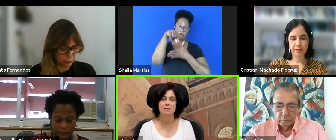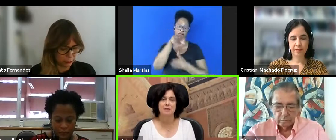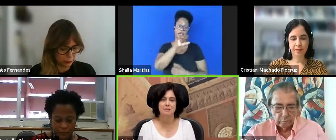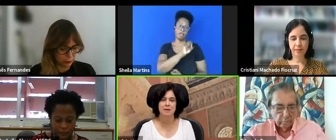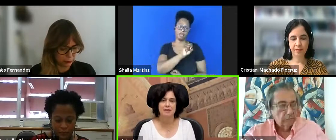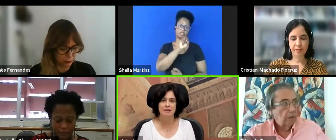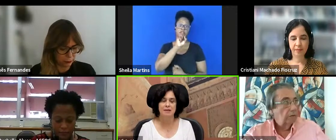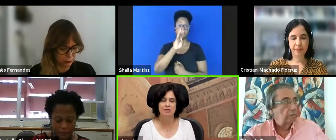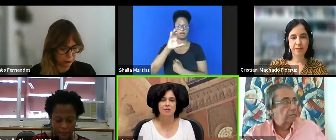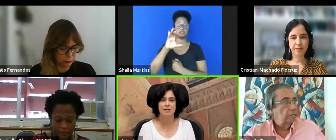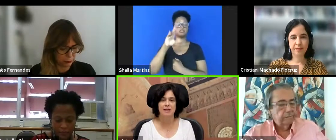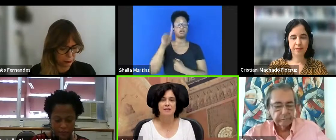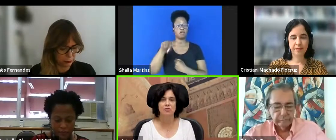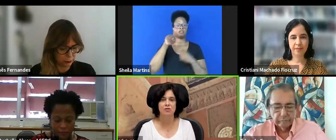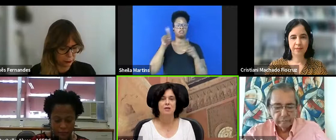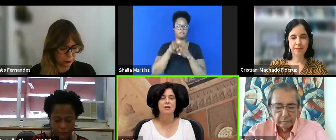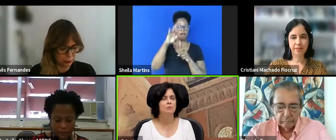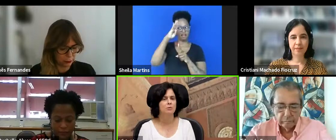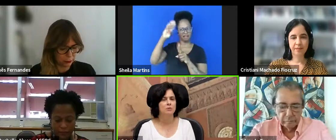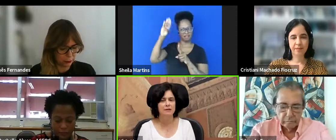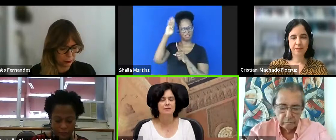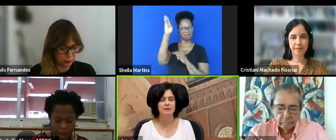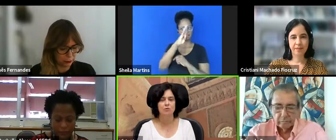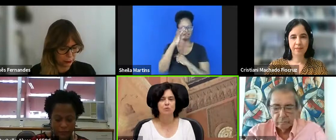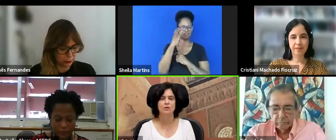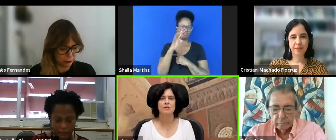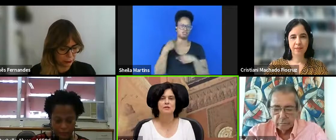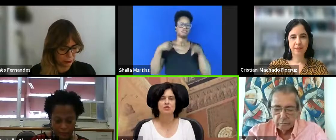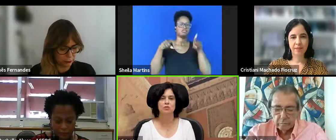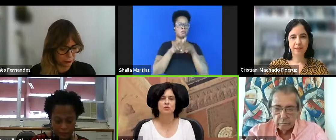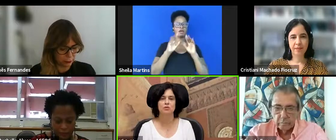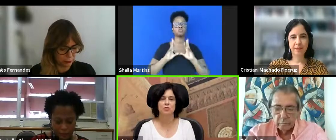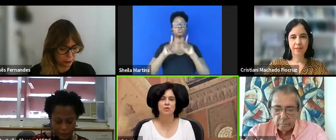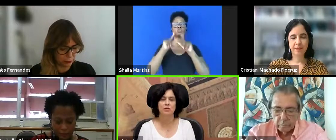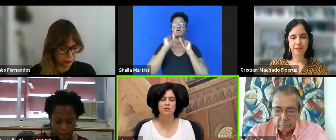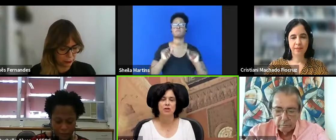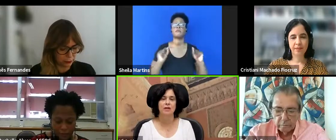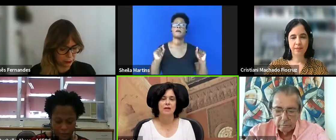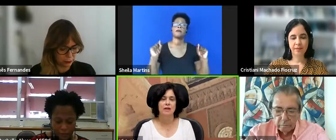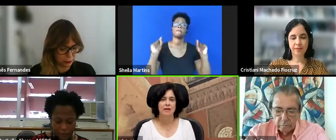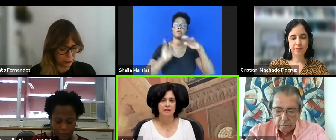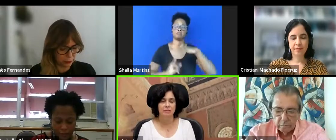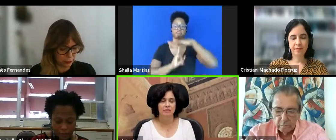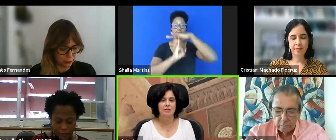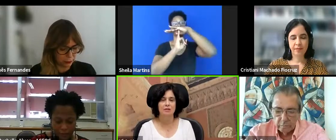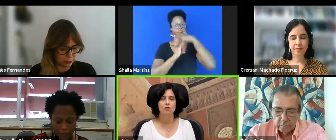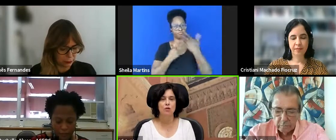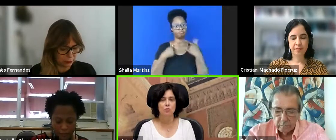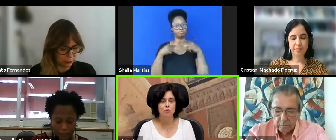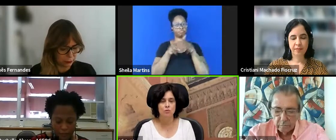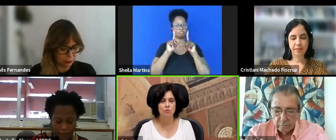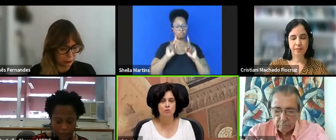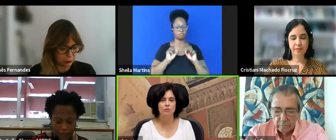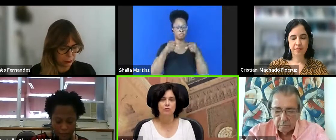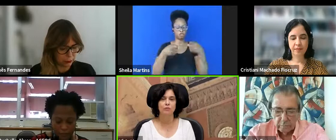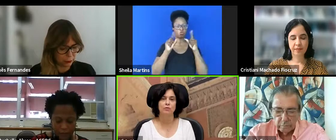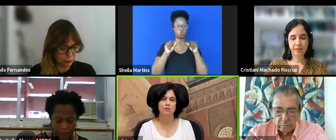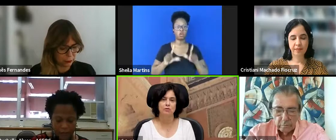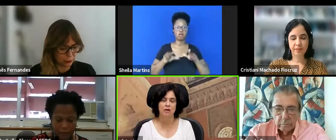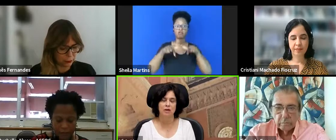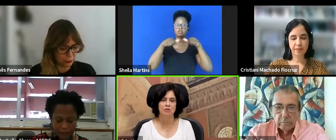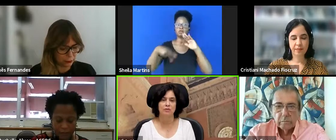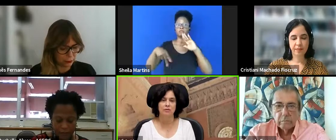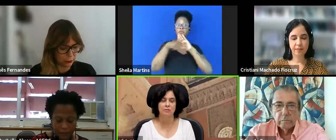pela Academia Brasileira de Ciências e por tantas outras instituições em defesa dos recursos do